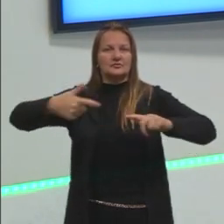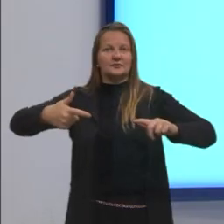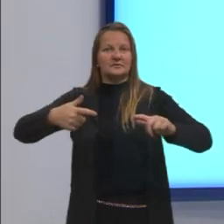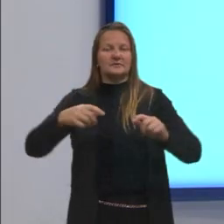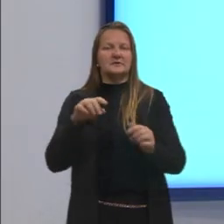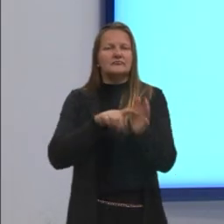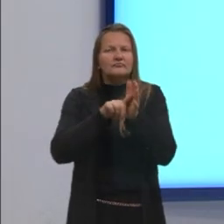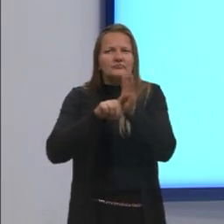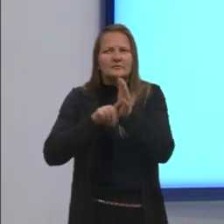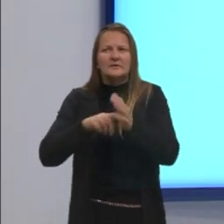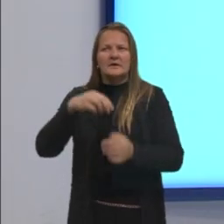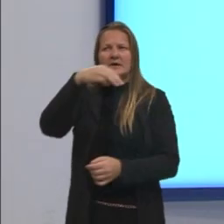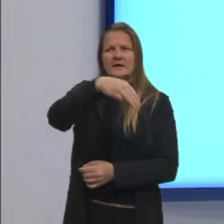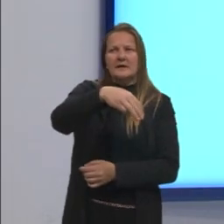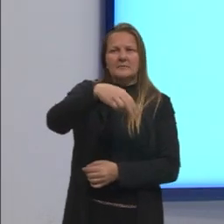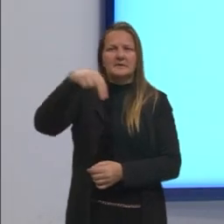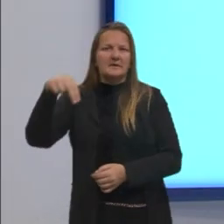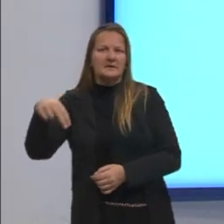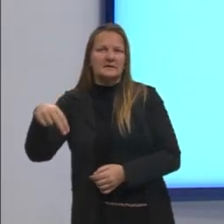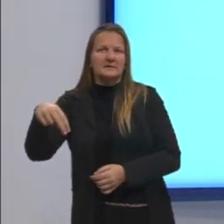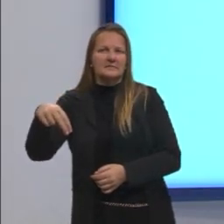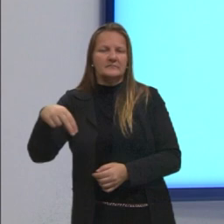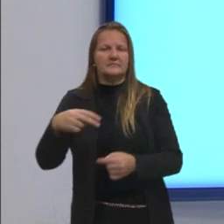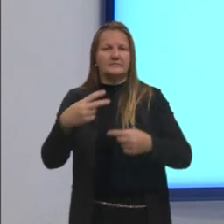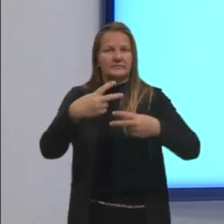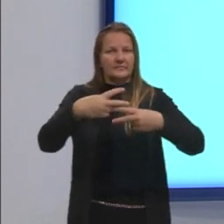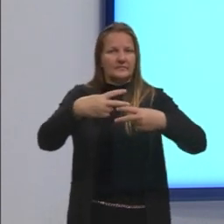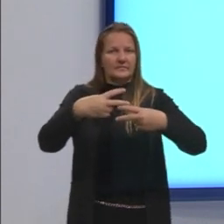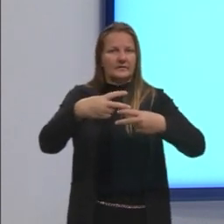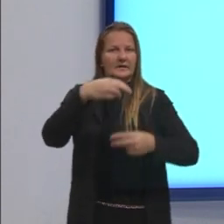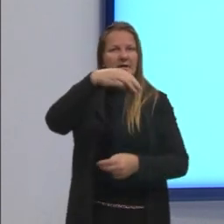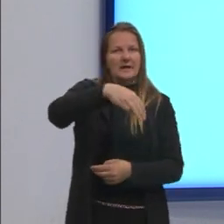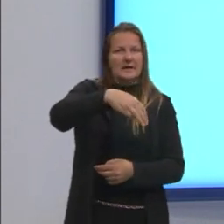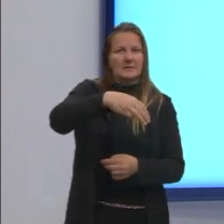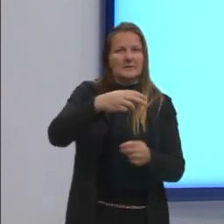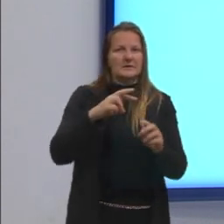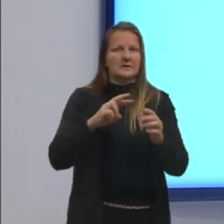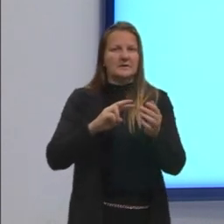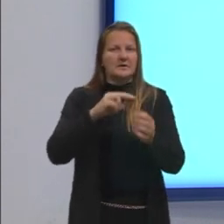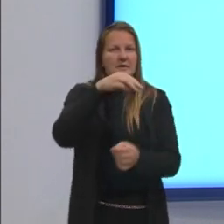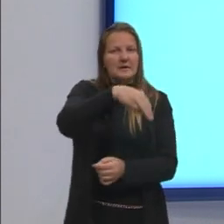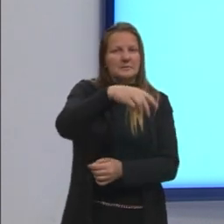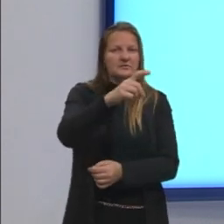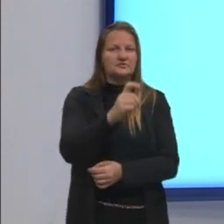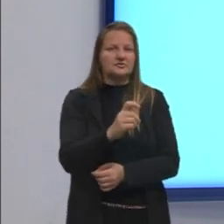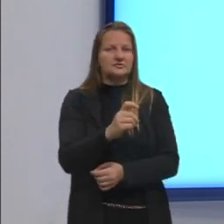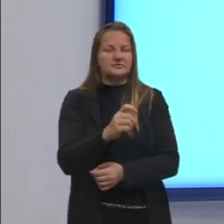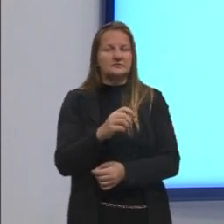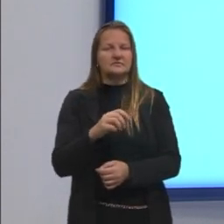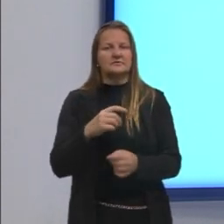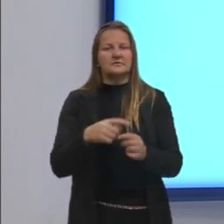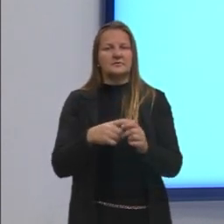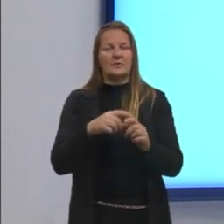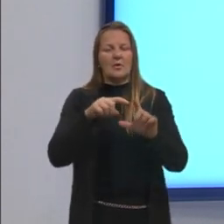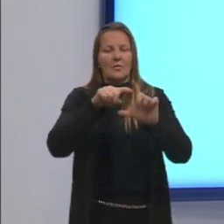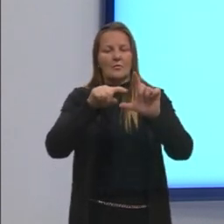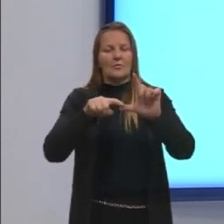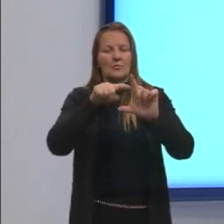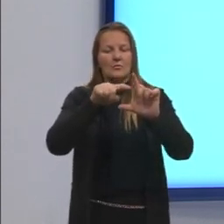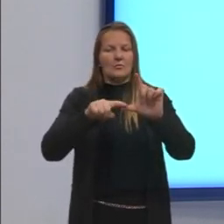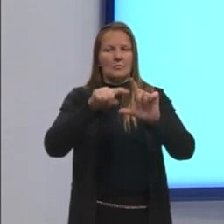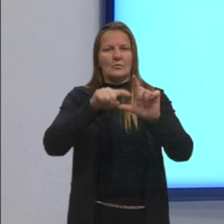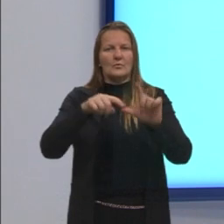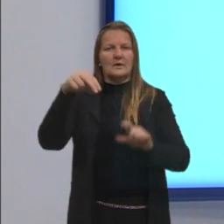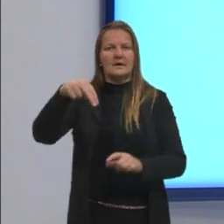de m e n sendo que o m seria MX o coeficiente angular e